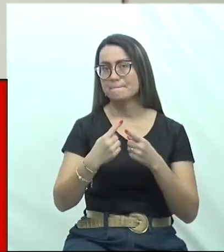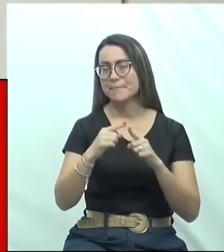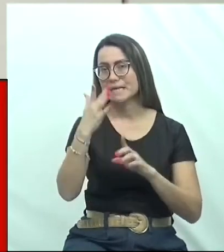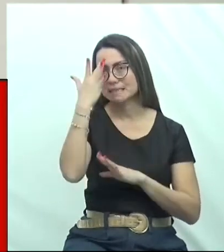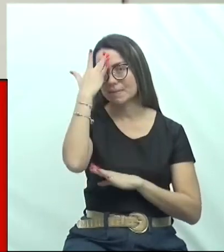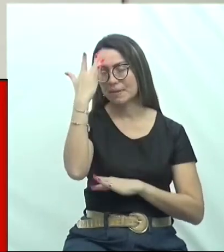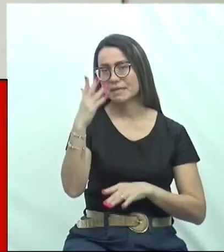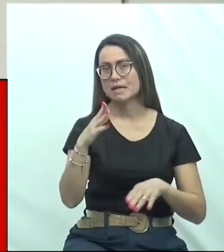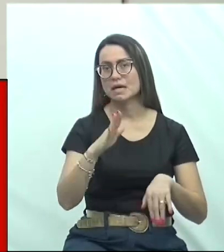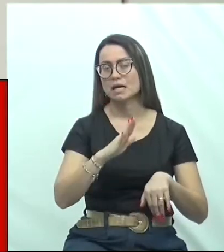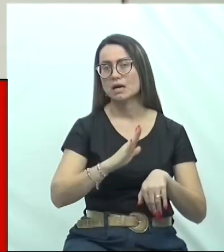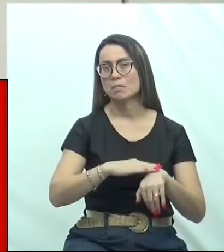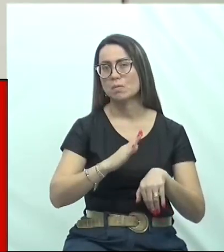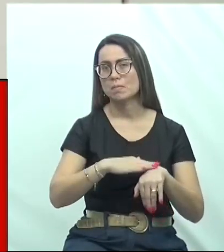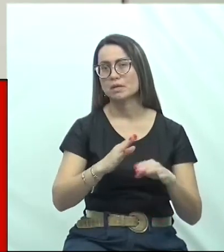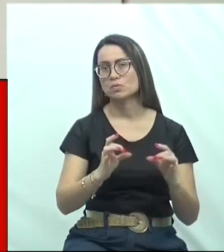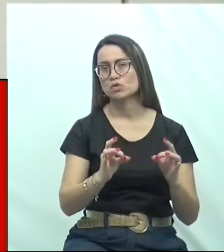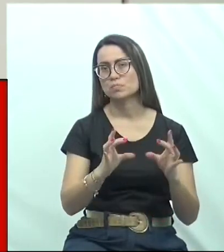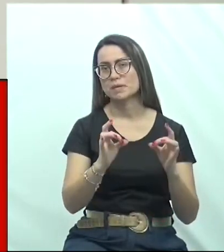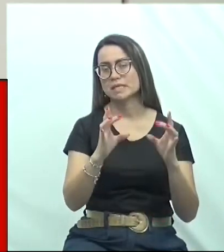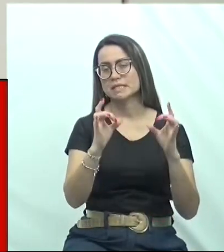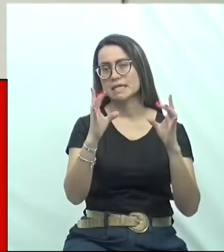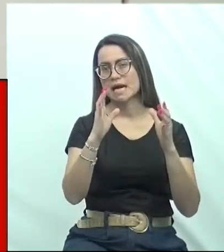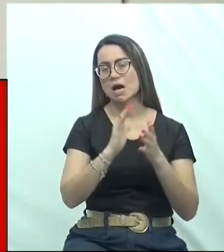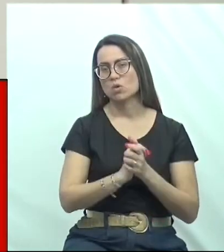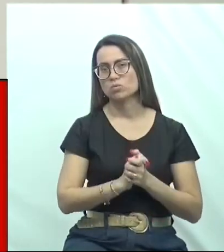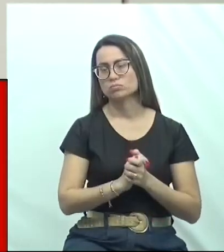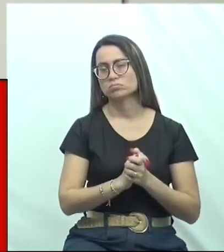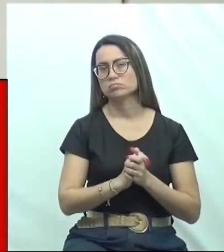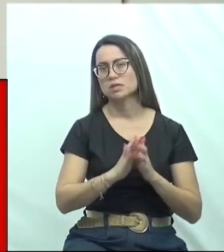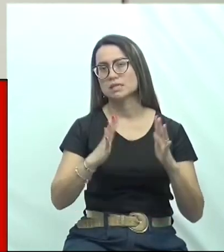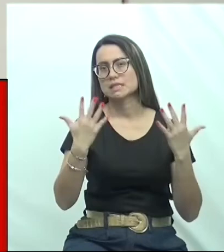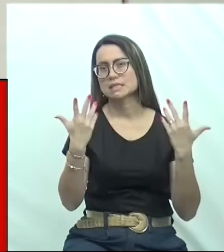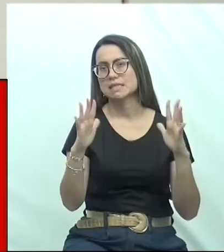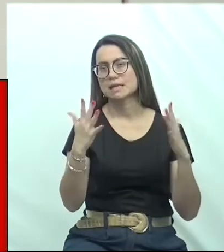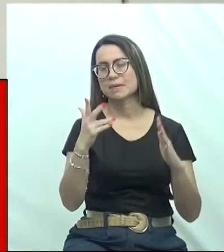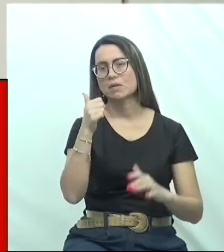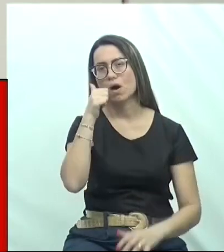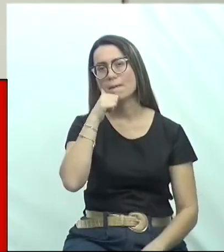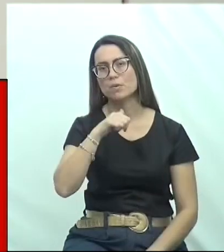especial em homenagem à mulher negra latino-americana e caribenha,